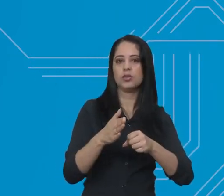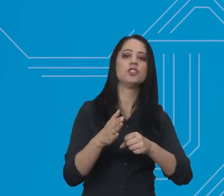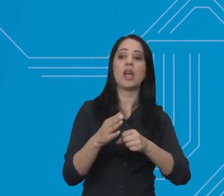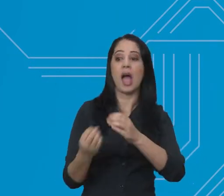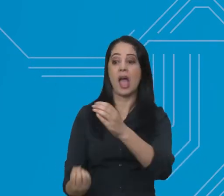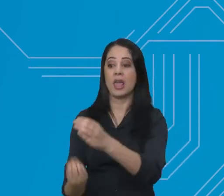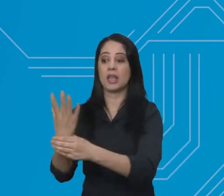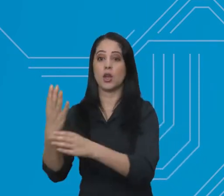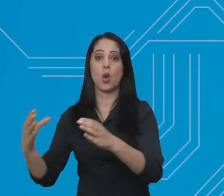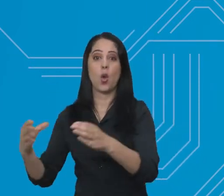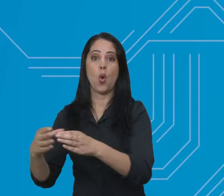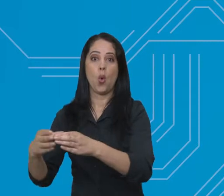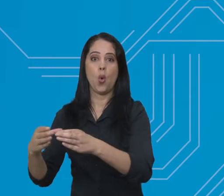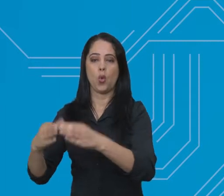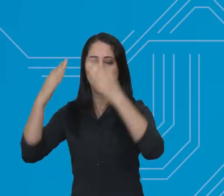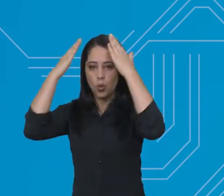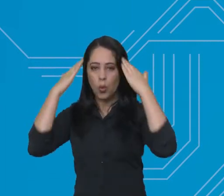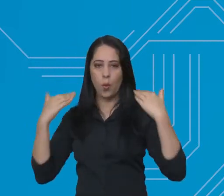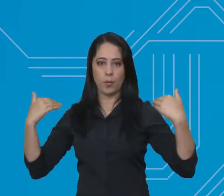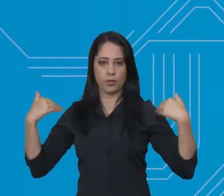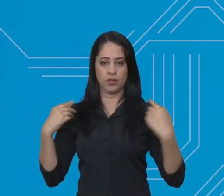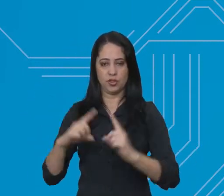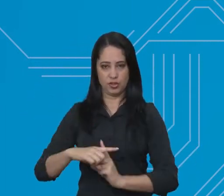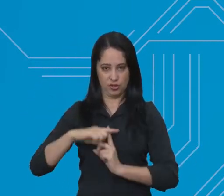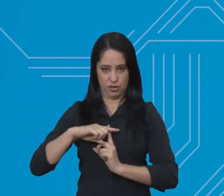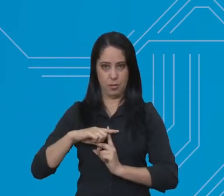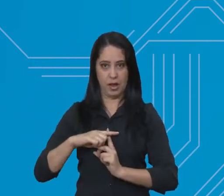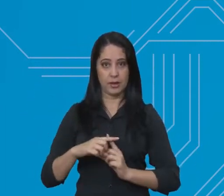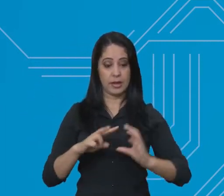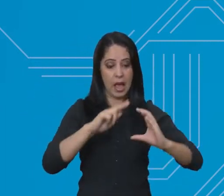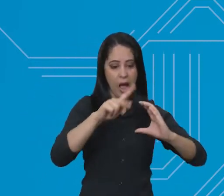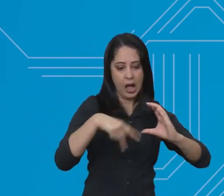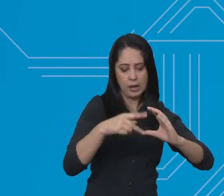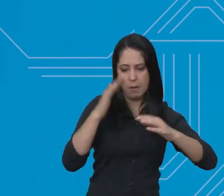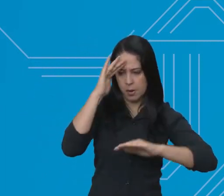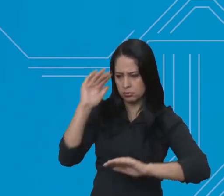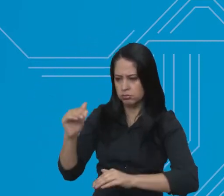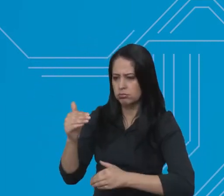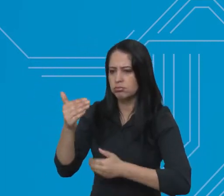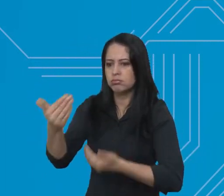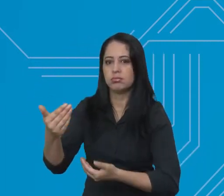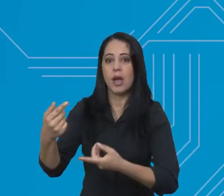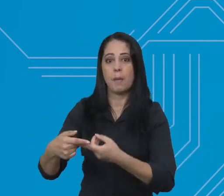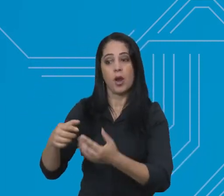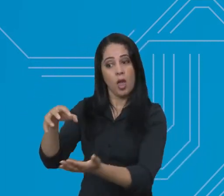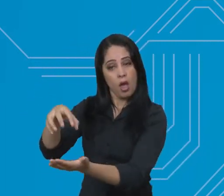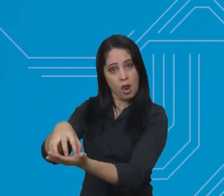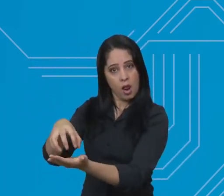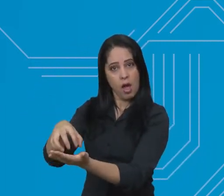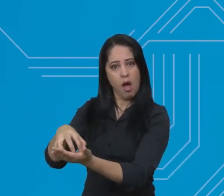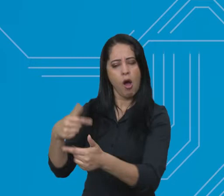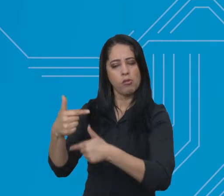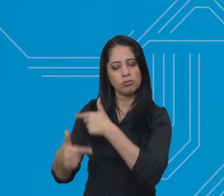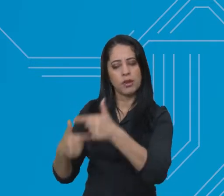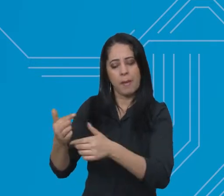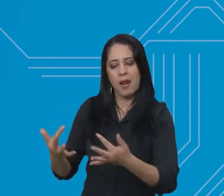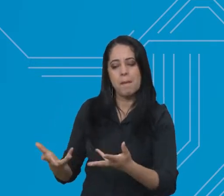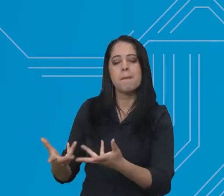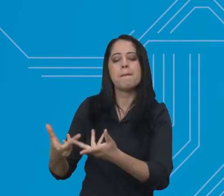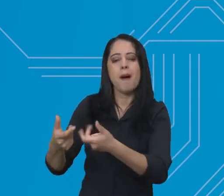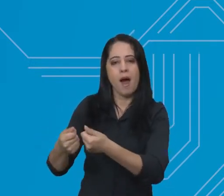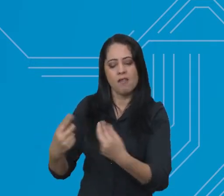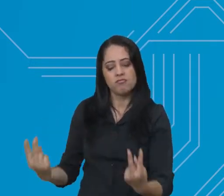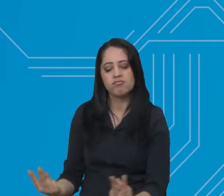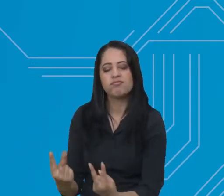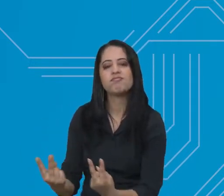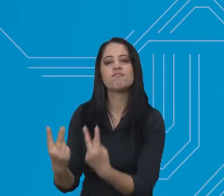Missionárias de Maria Imaculada, a Câmara de São José dos Campos realizou uma sessão solene em reconhecimento a toda a obra e trabalho realizado pelo